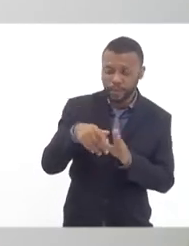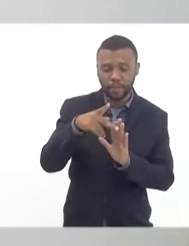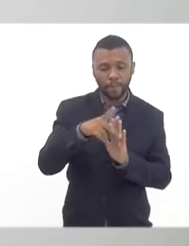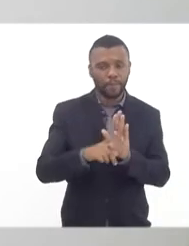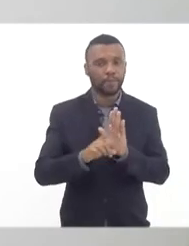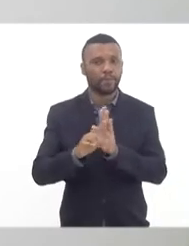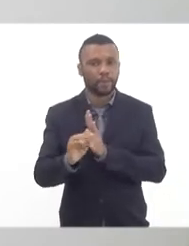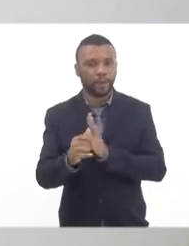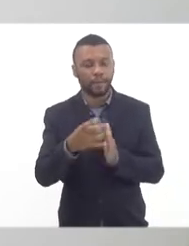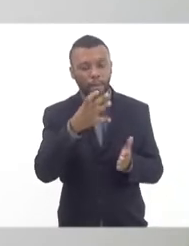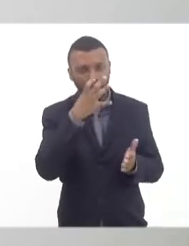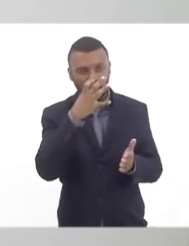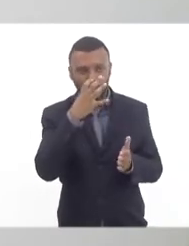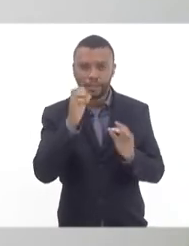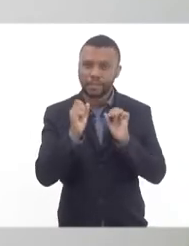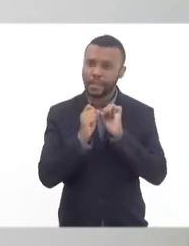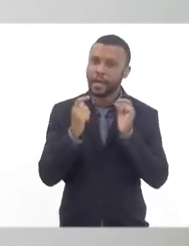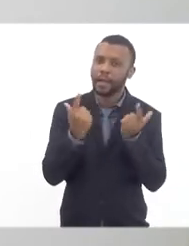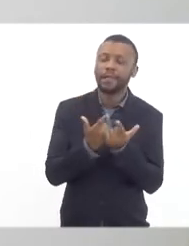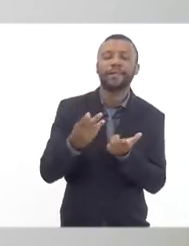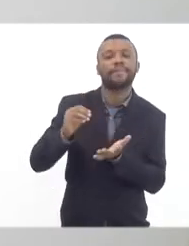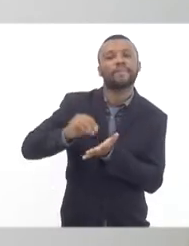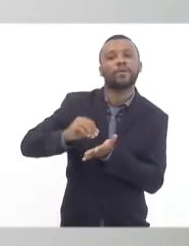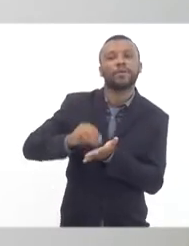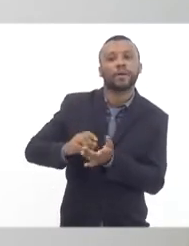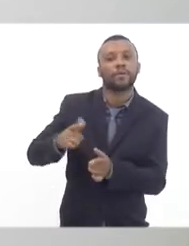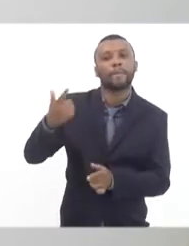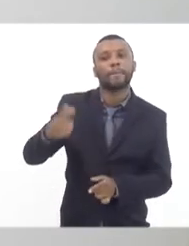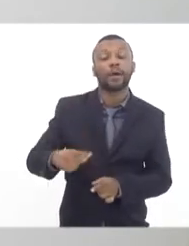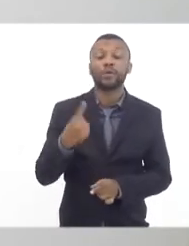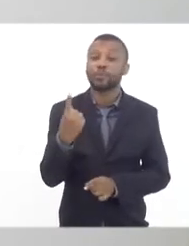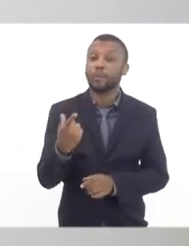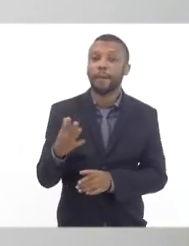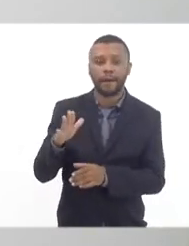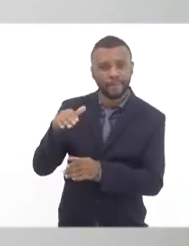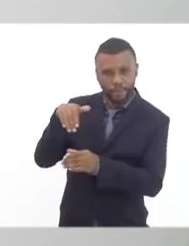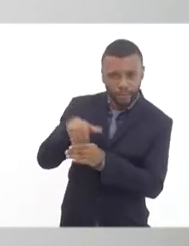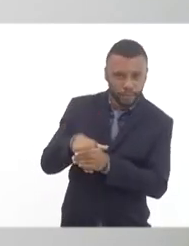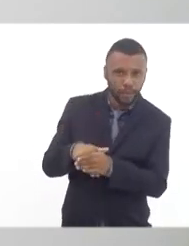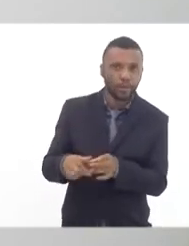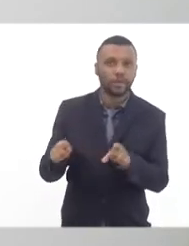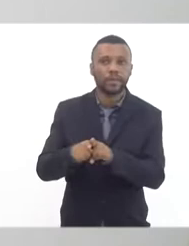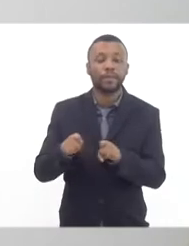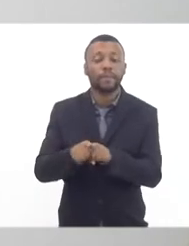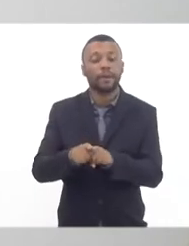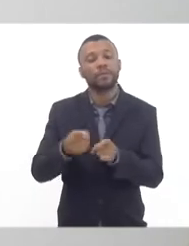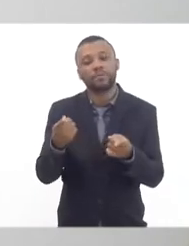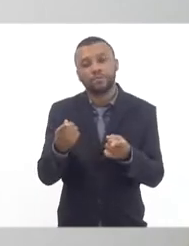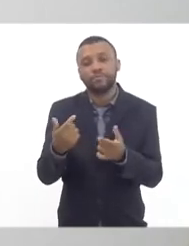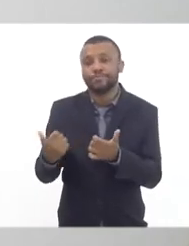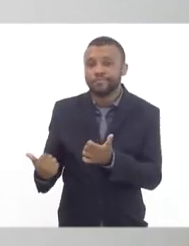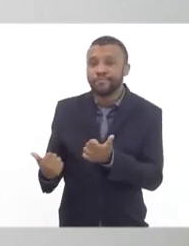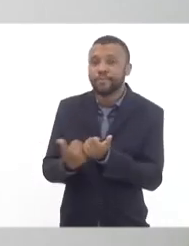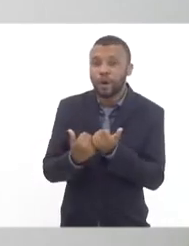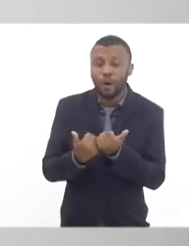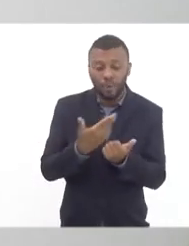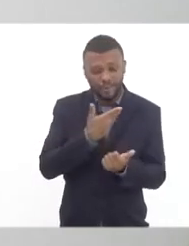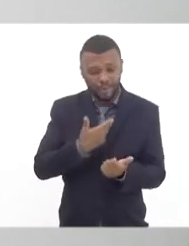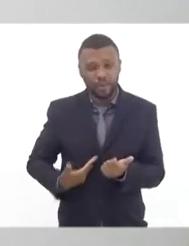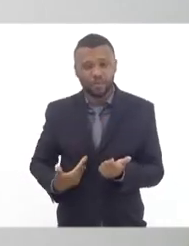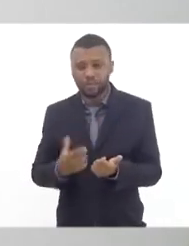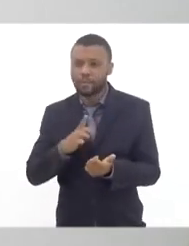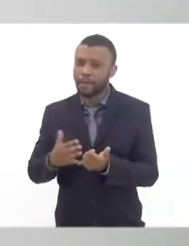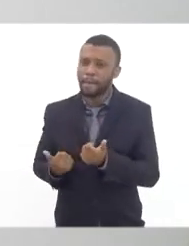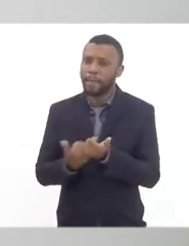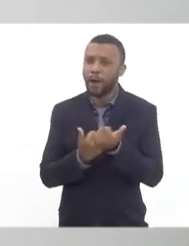com apreciação dessa casa, faltando mais uma votação, e com um aceno muito favorável do governador do Estado de